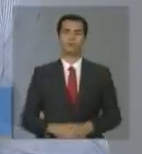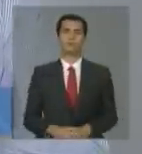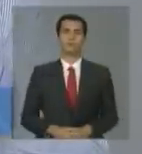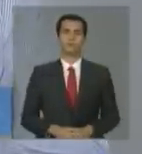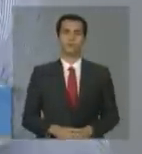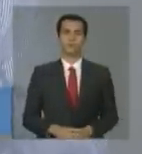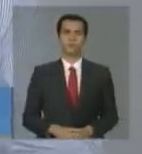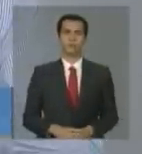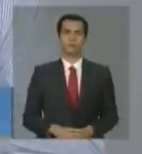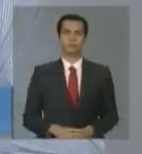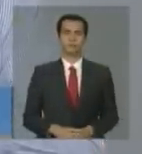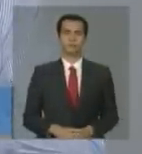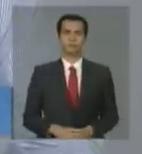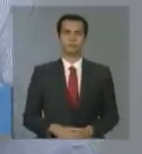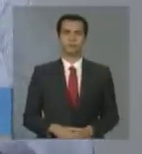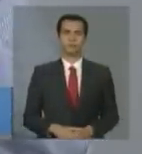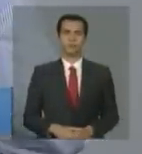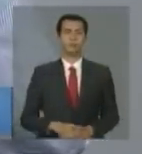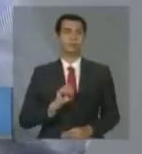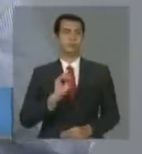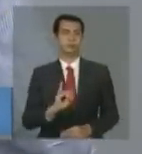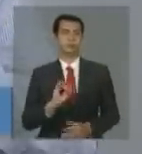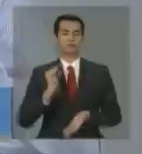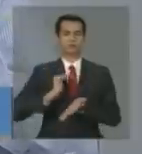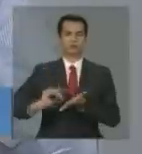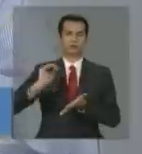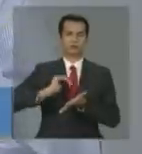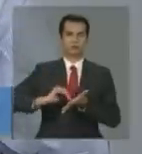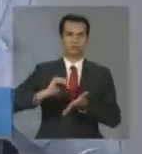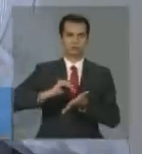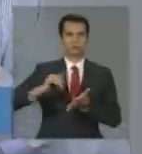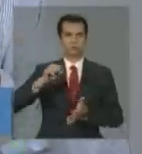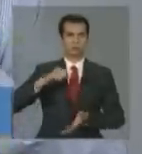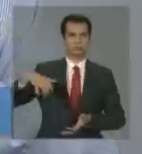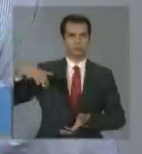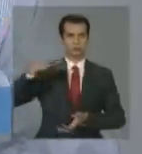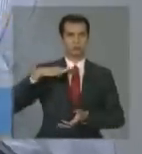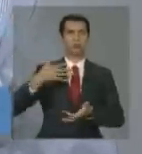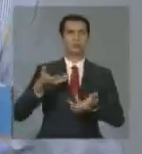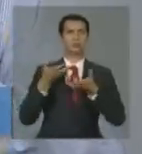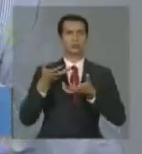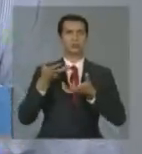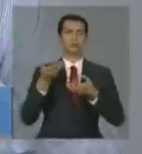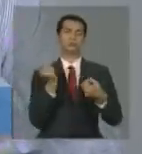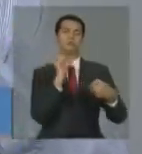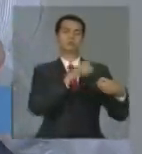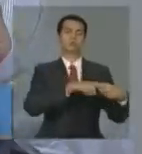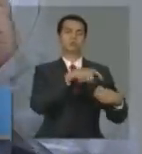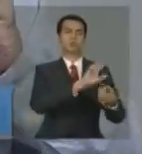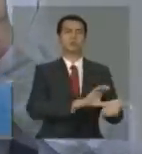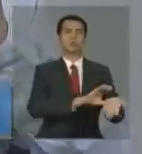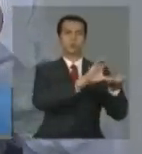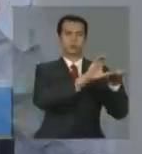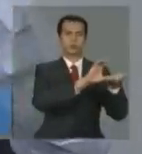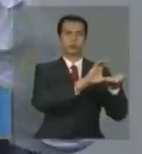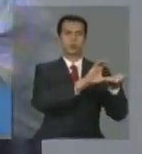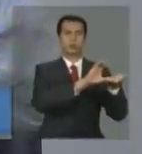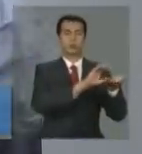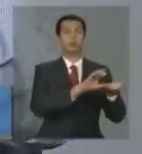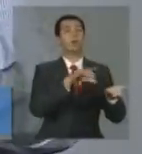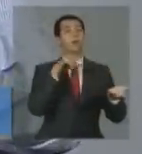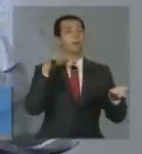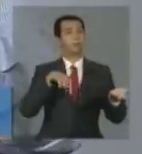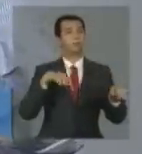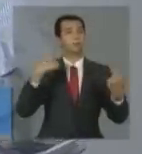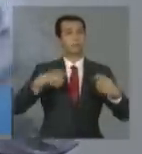assistência optar por ser o administrador titular do conselho, ele deverá